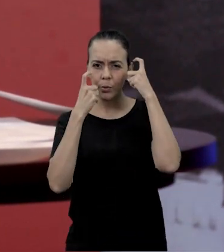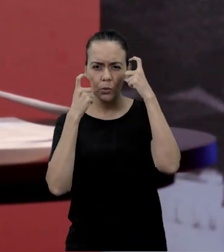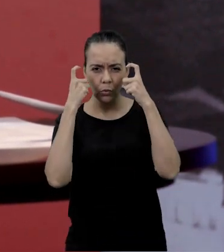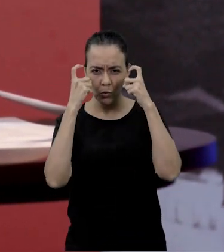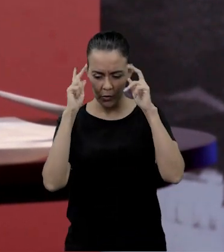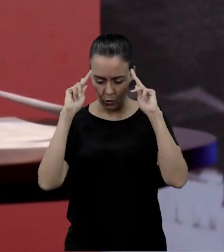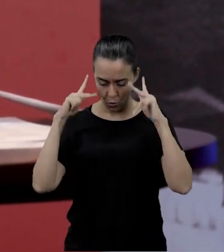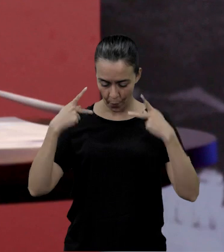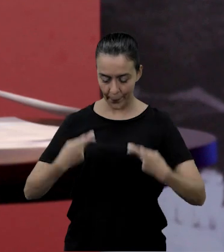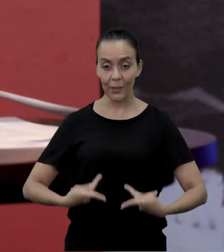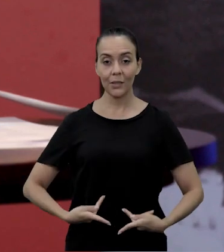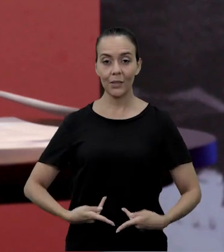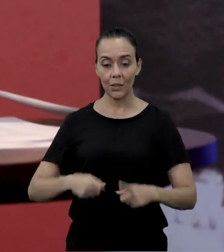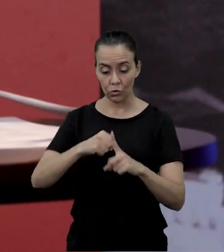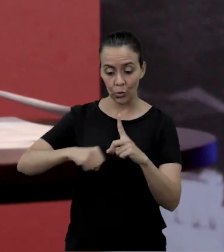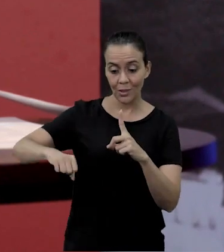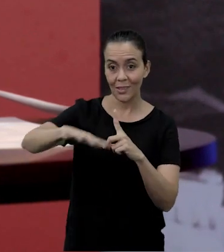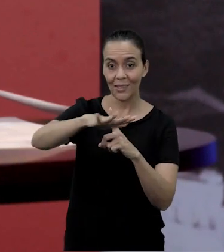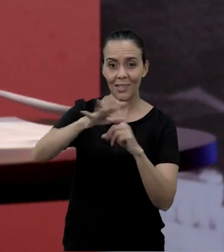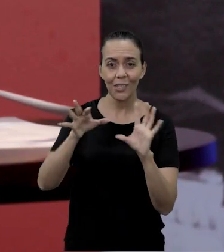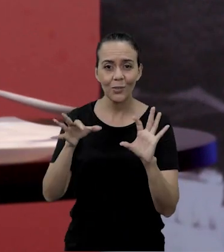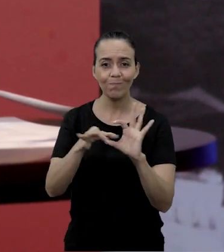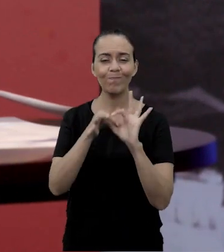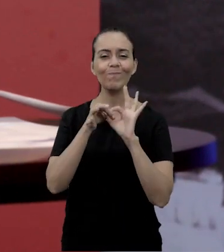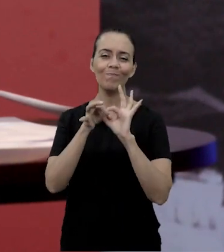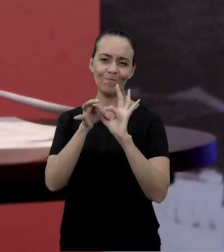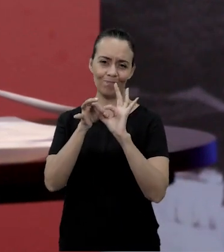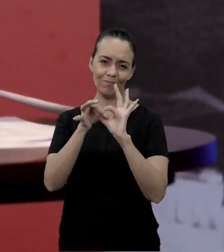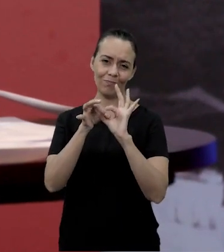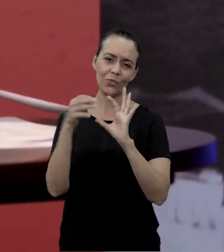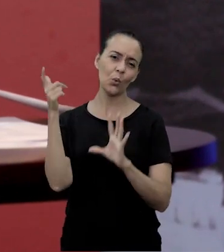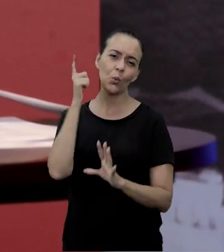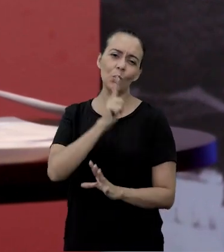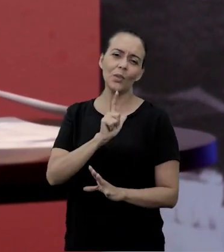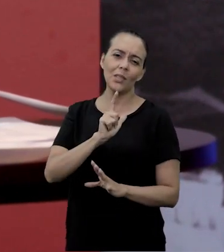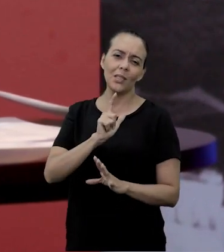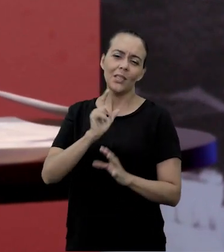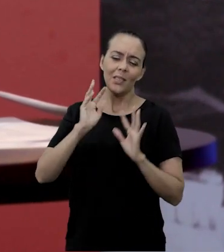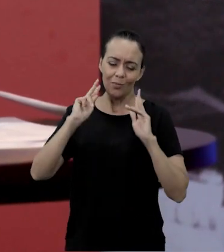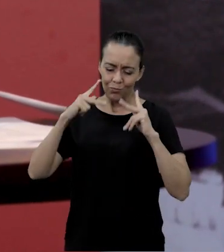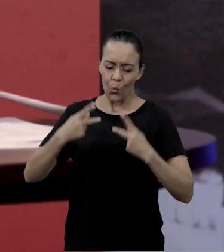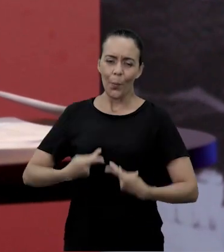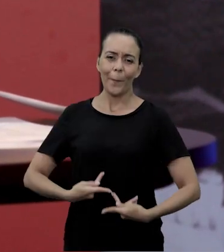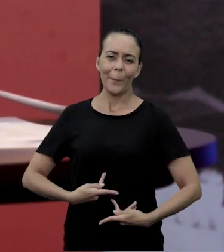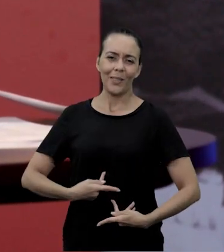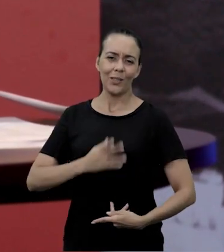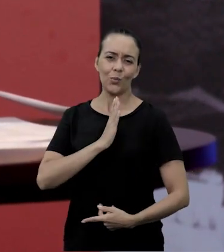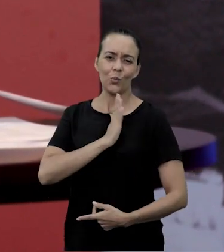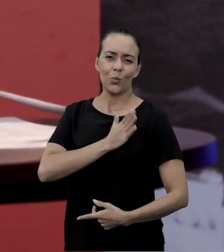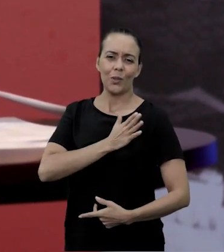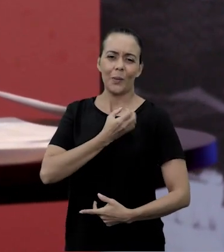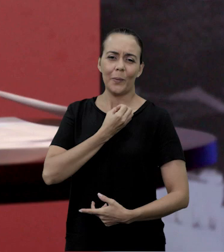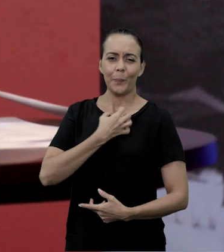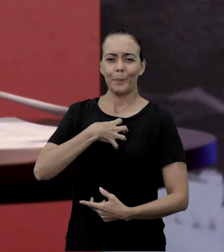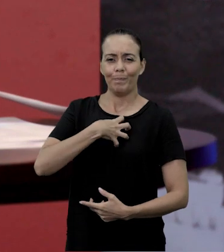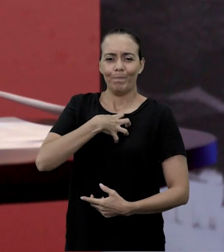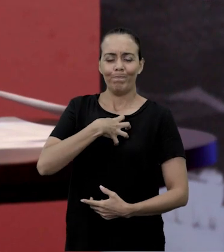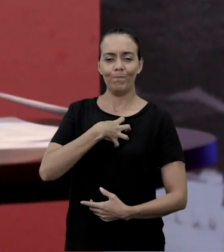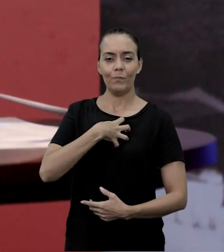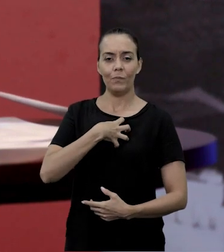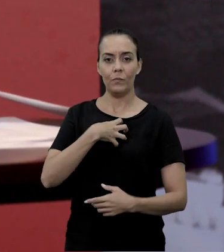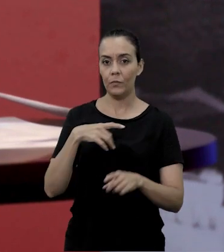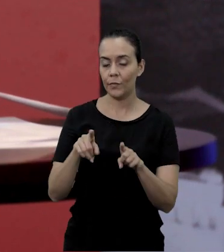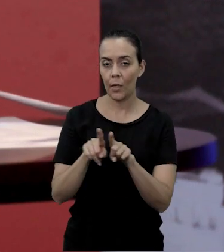preocupação com a humanização da sociedade, no sentido de se tornar mais humana mesmo, né? O